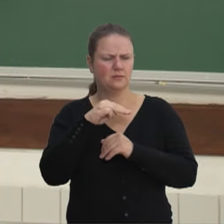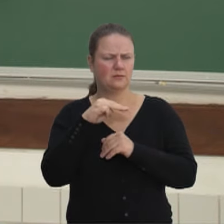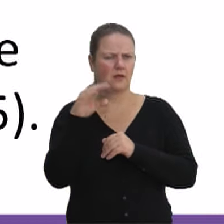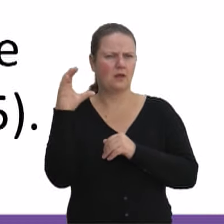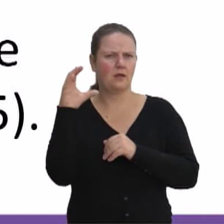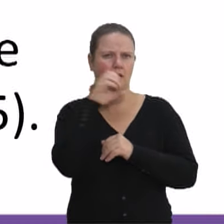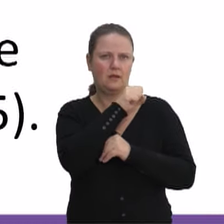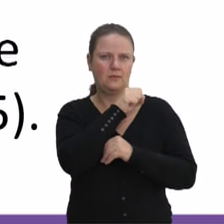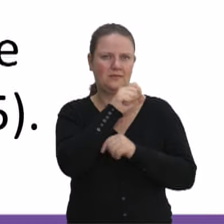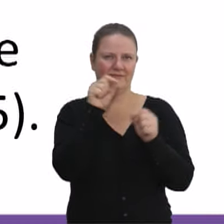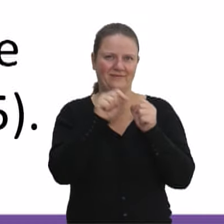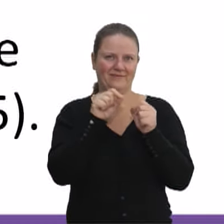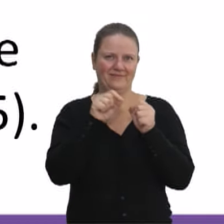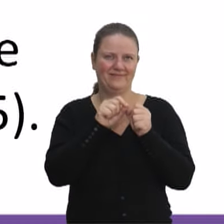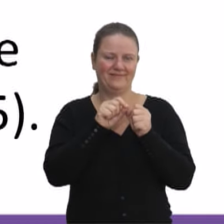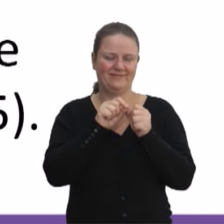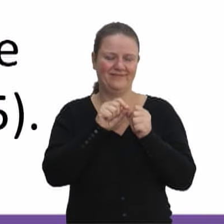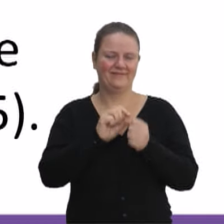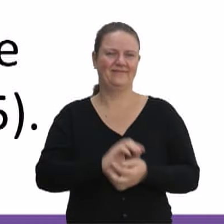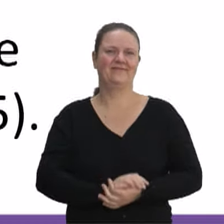fazendo. Tranquilo?